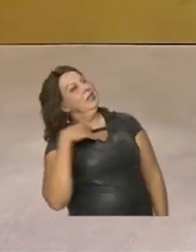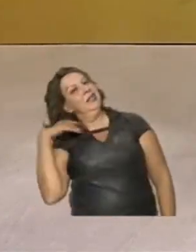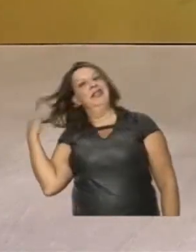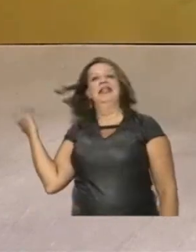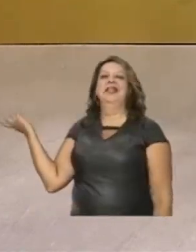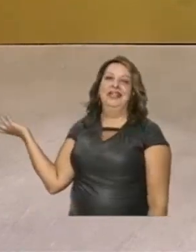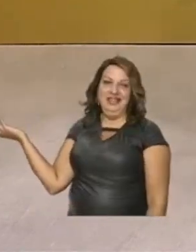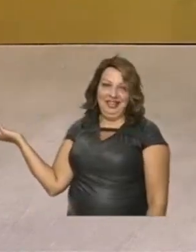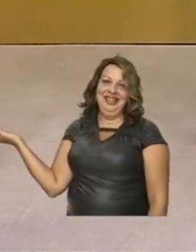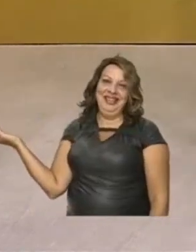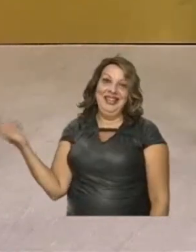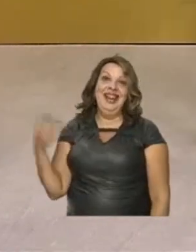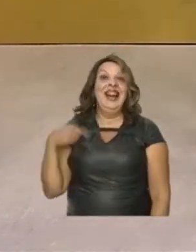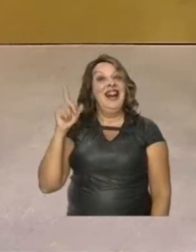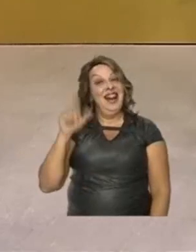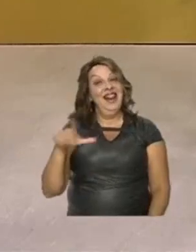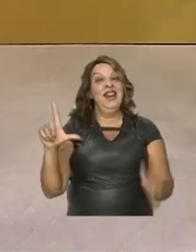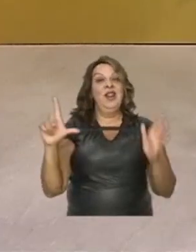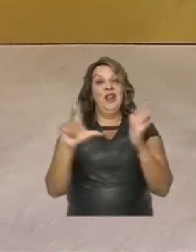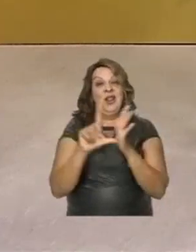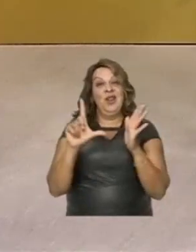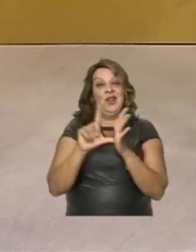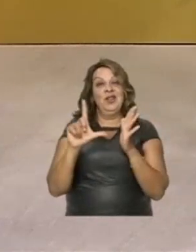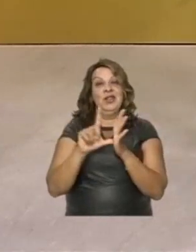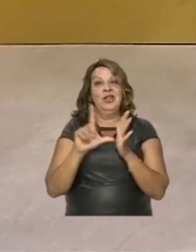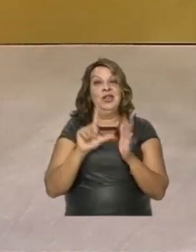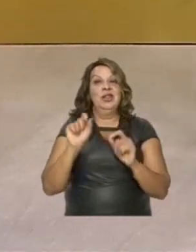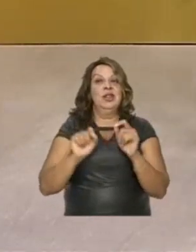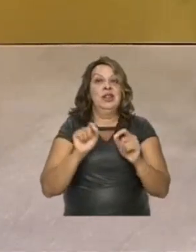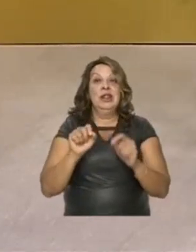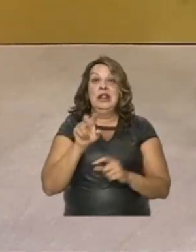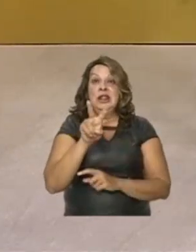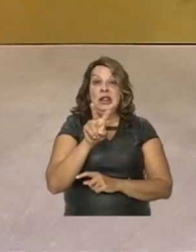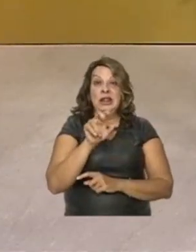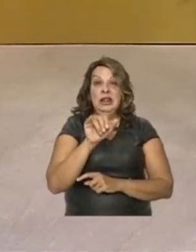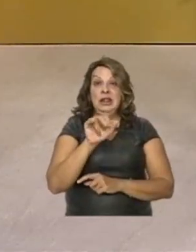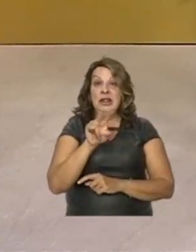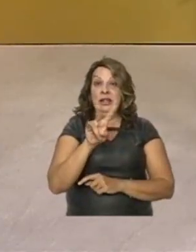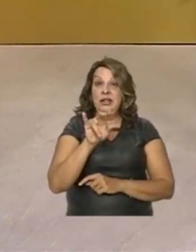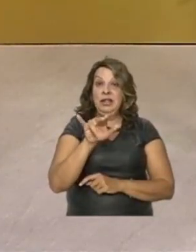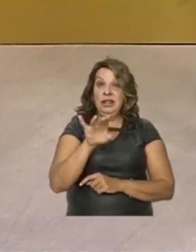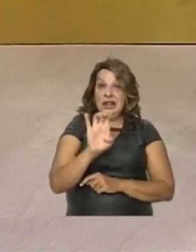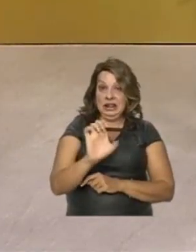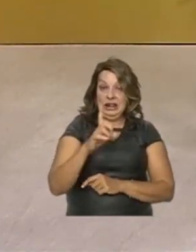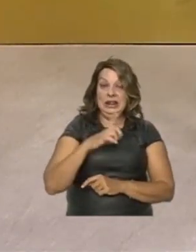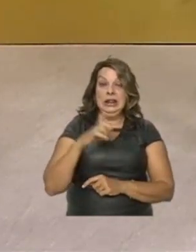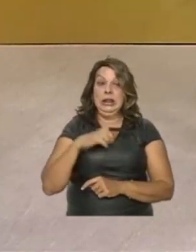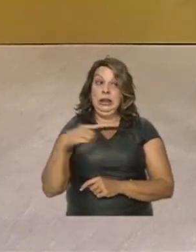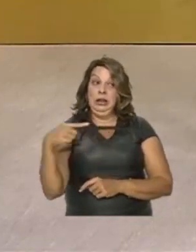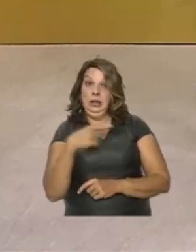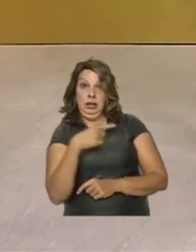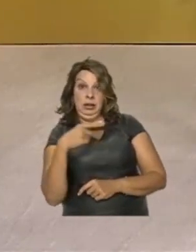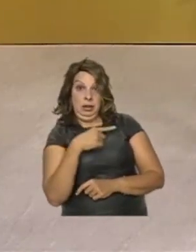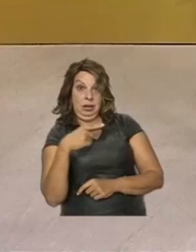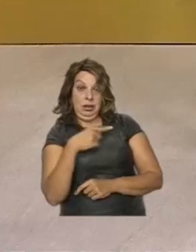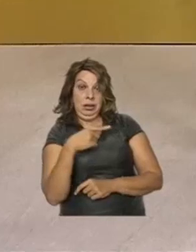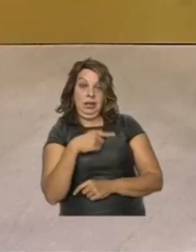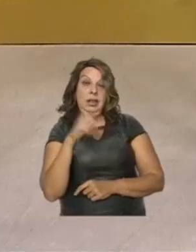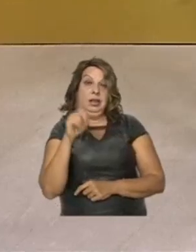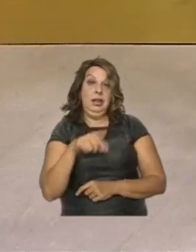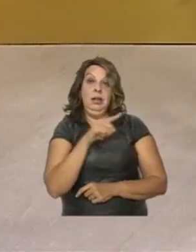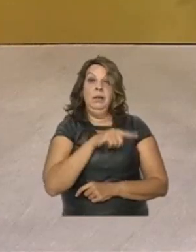Maravilhoso! Gente, ele é lá da loja da Viviane Closet. O Instagram, ele tá passando aqui na tela,